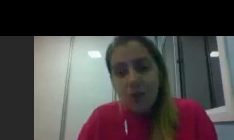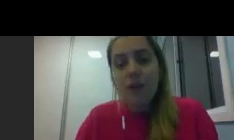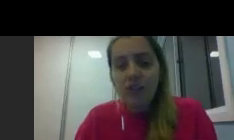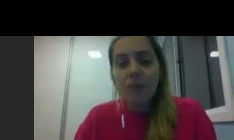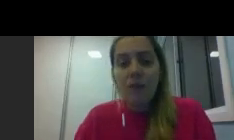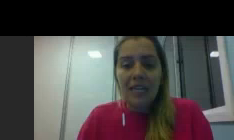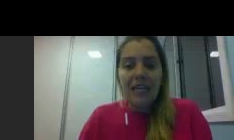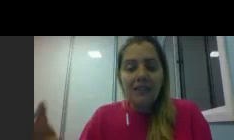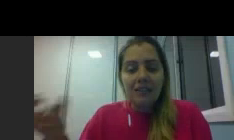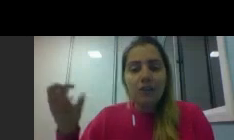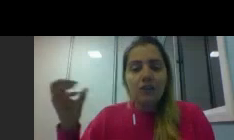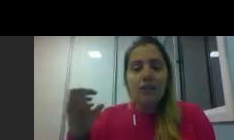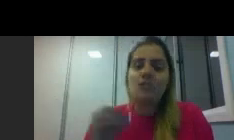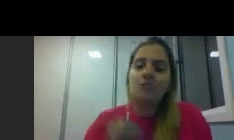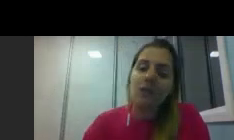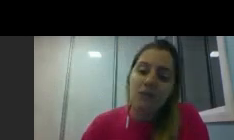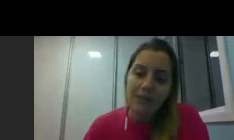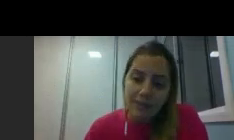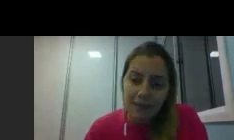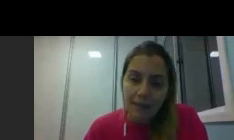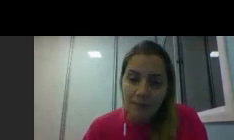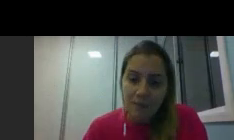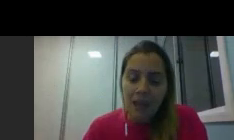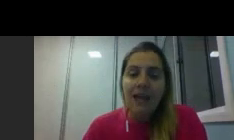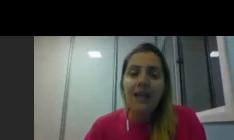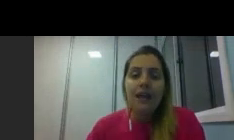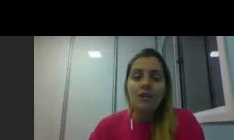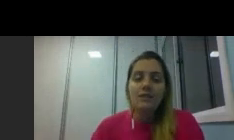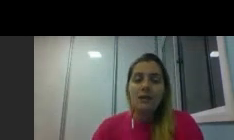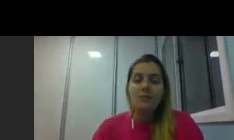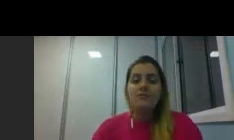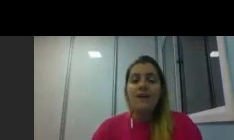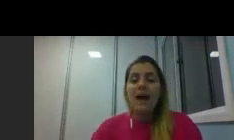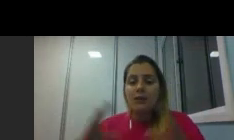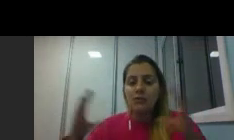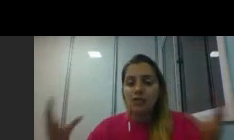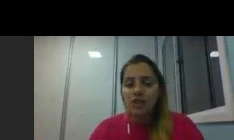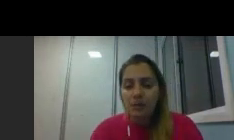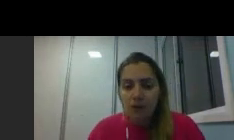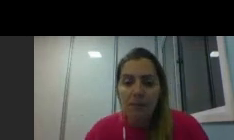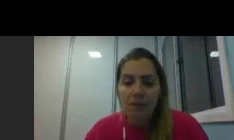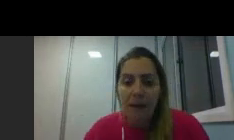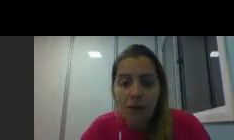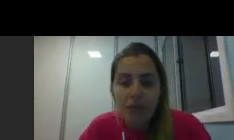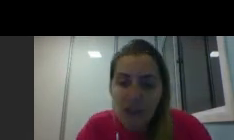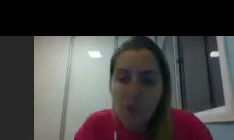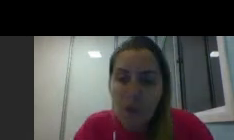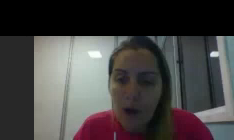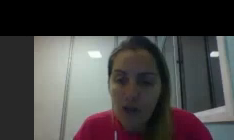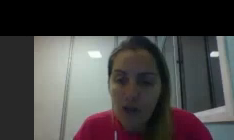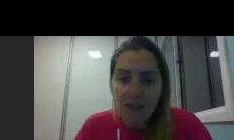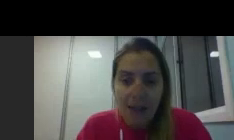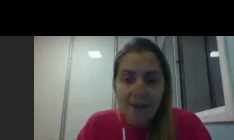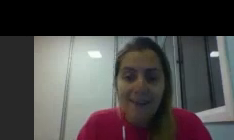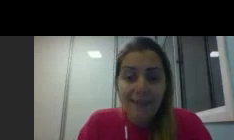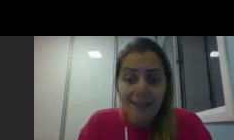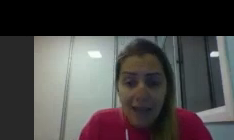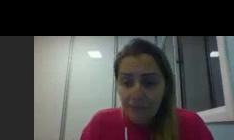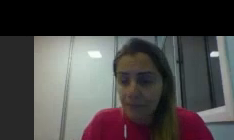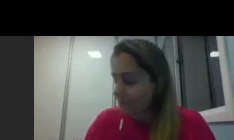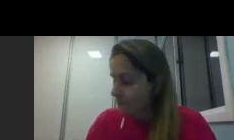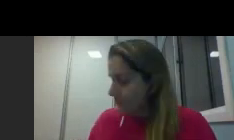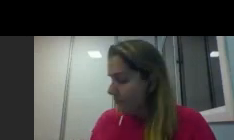esses padrões de proteínas que nós temos disponíveis nesse sangue. E aí nós temos vários tipos de padrões que a gente pode utilizar